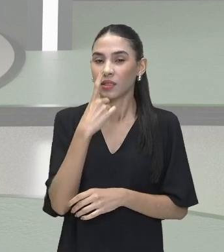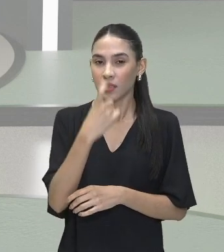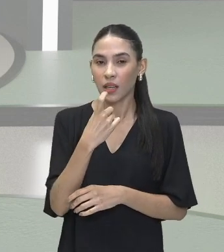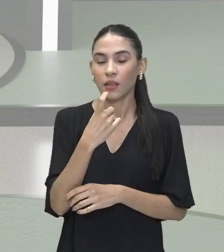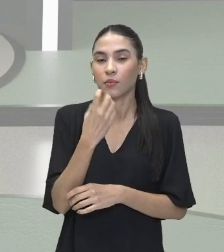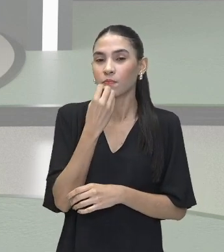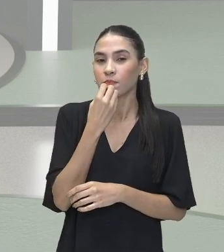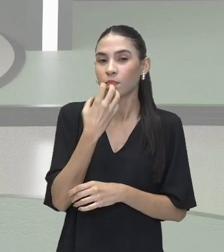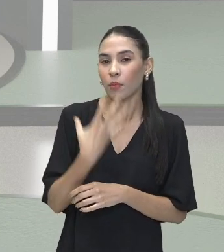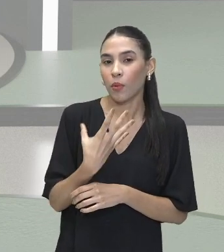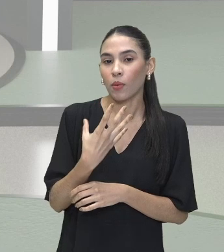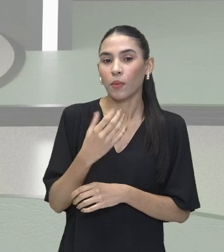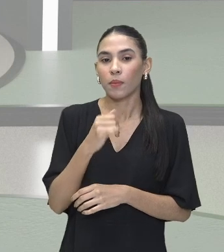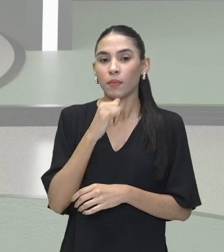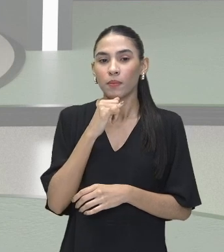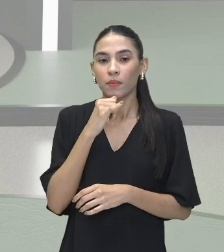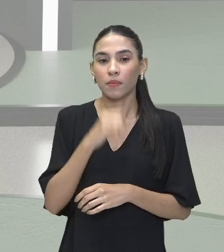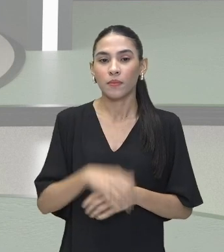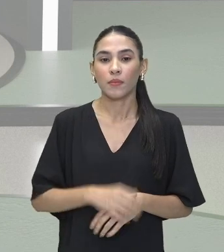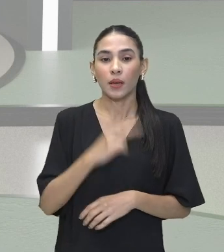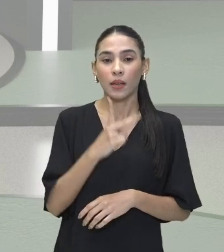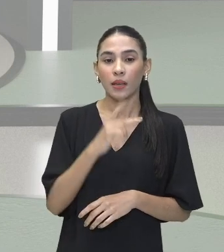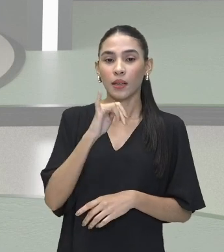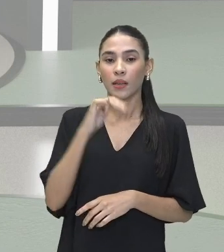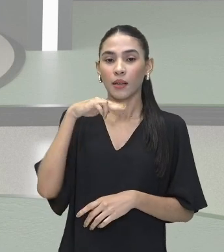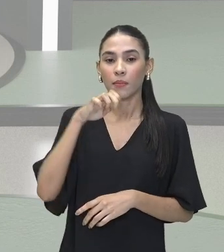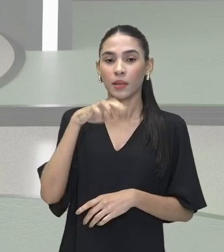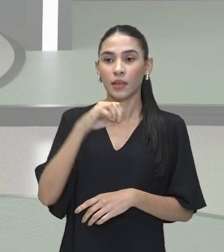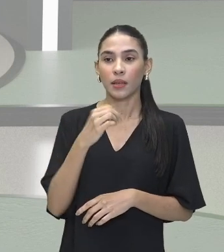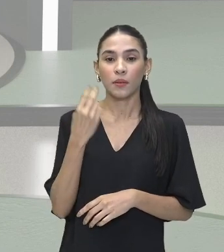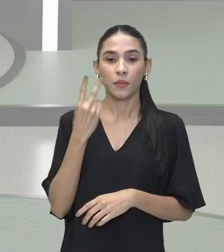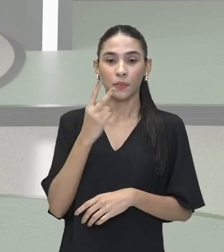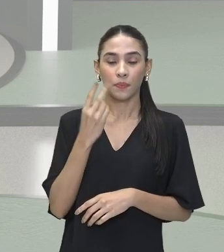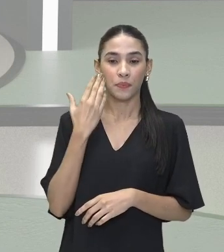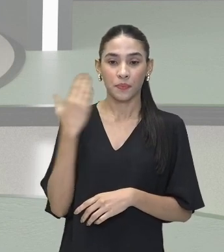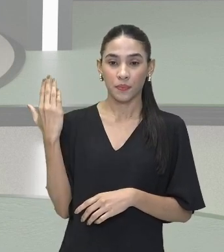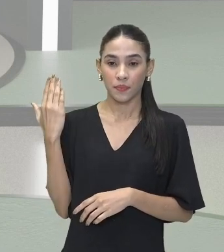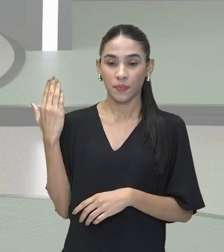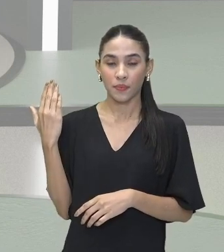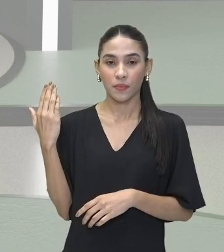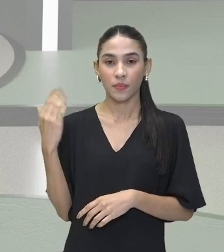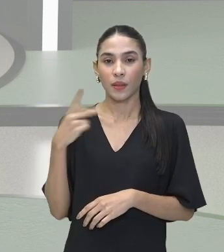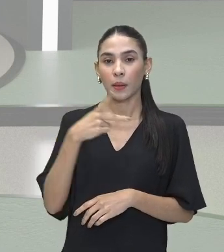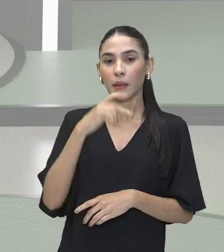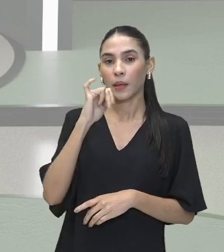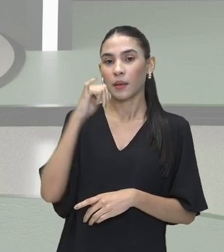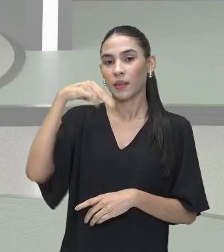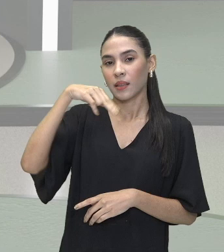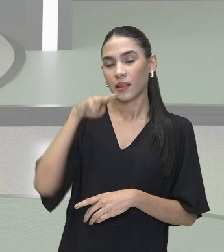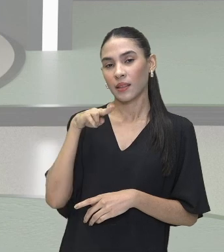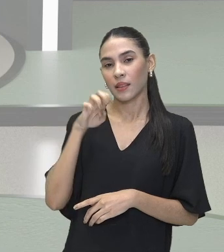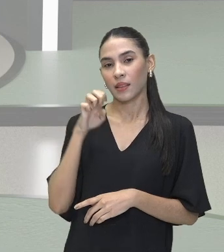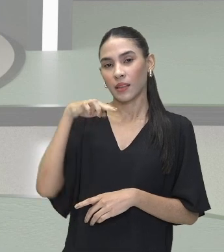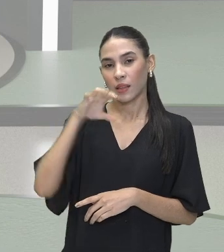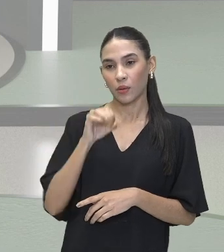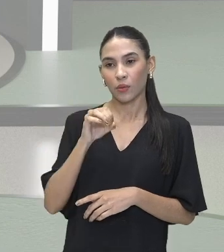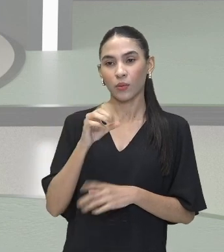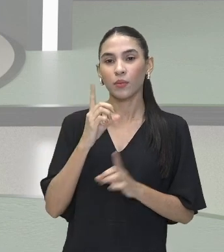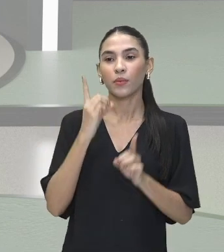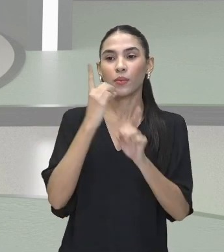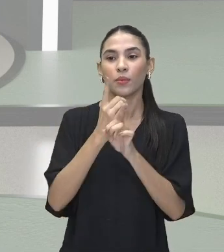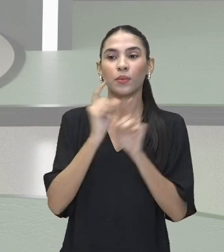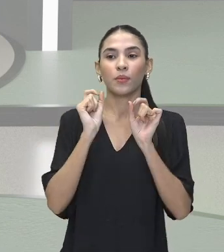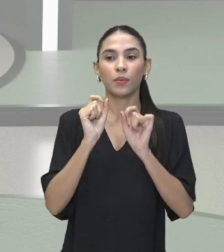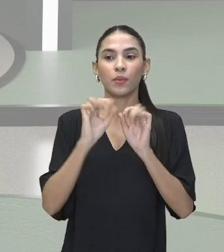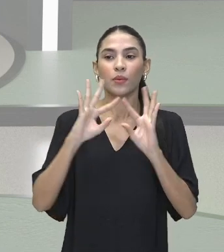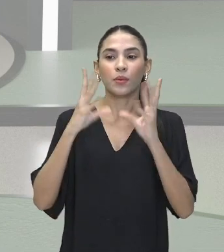como no caso do pineno e do alfa-pineno. O que é o pineno, né? Onde é que a gente encontra o pineno? O pineno ele está presente